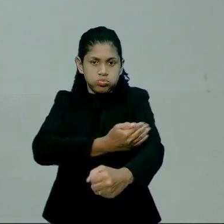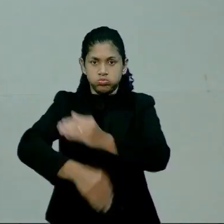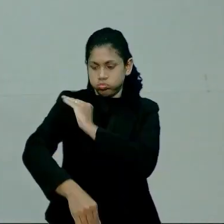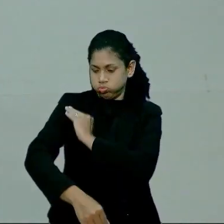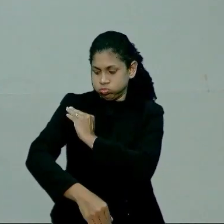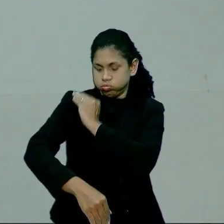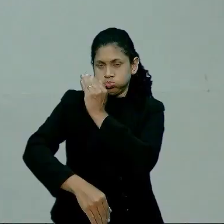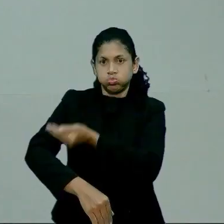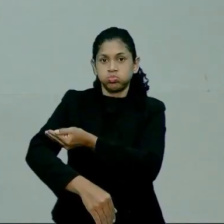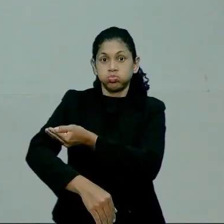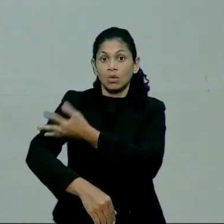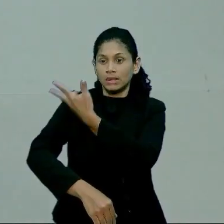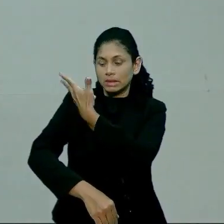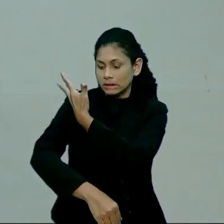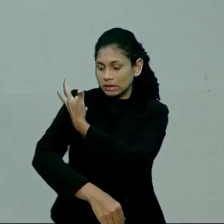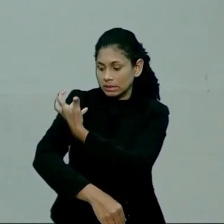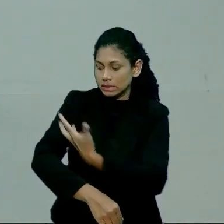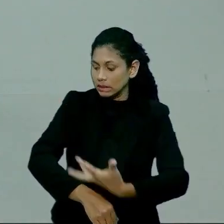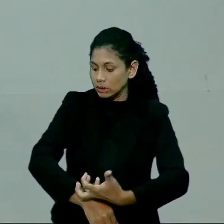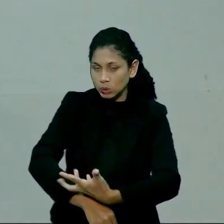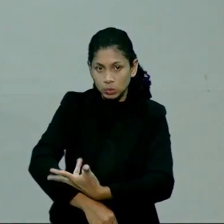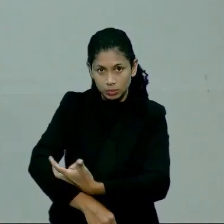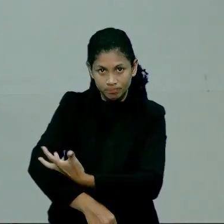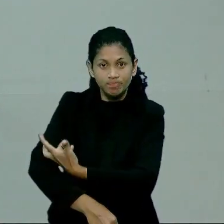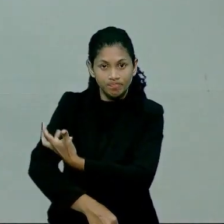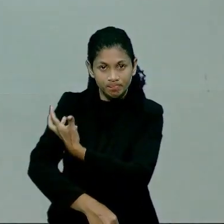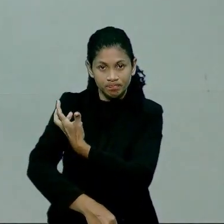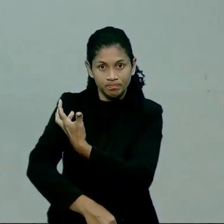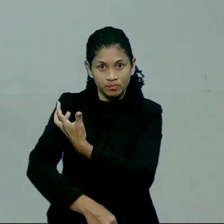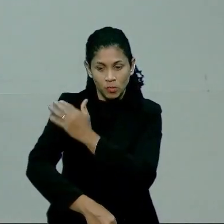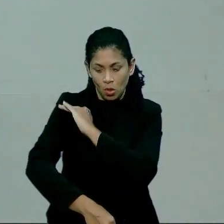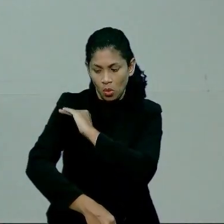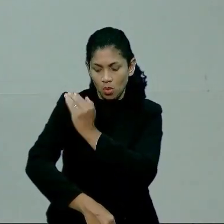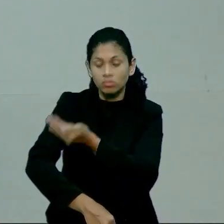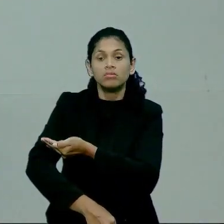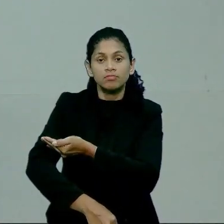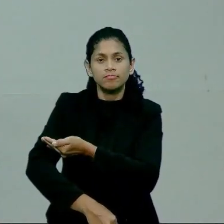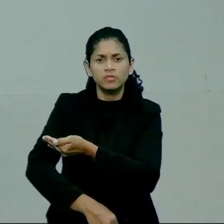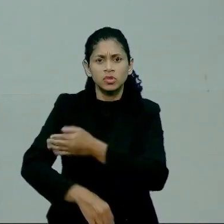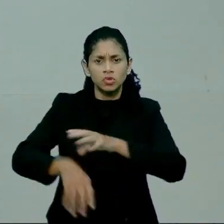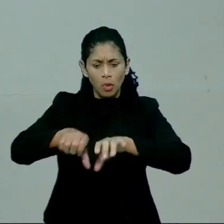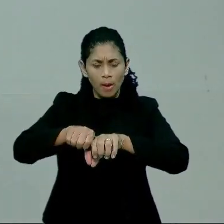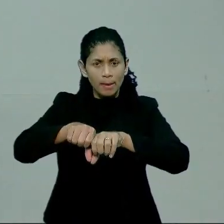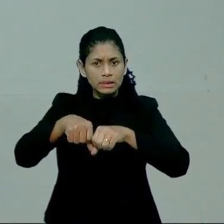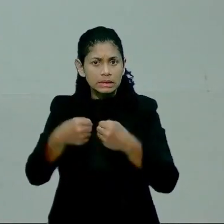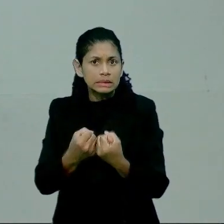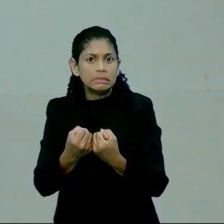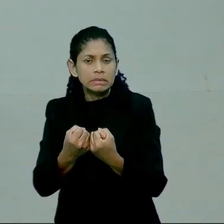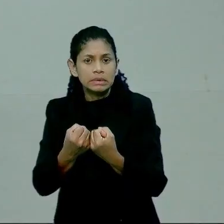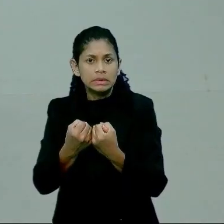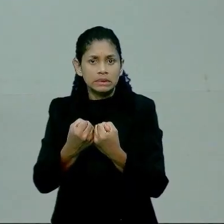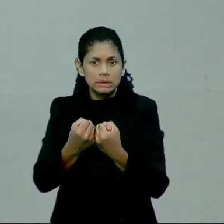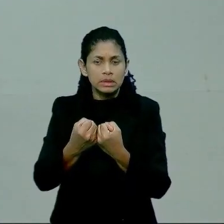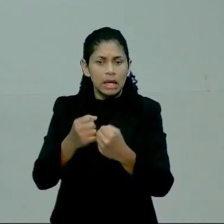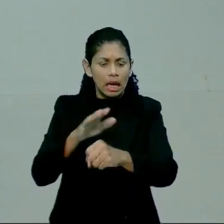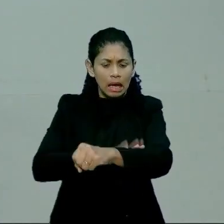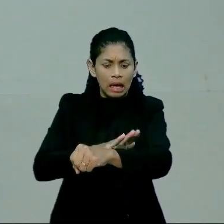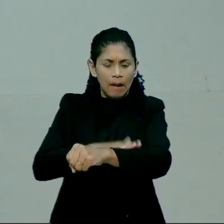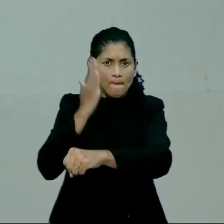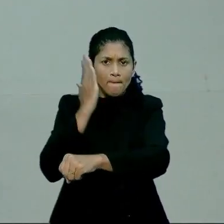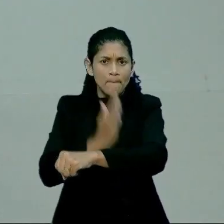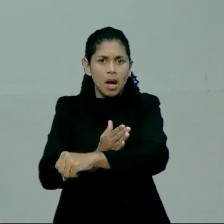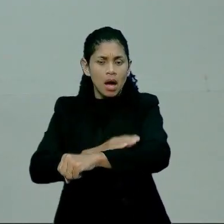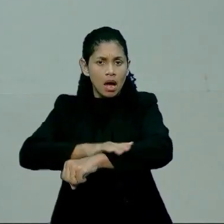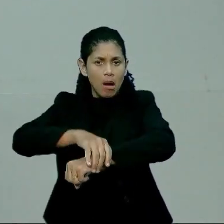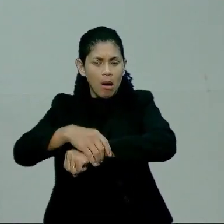estrutura muscular. Ah, então eu tenho como eu crescer, tipo, quebrar o osso e tal? Não, e aí, né, vamos